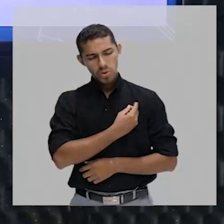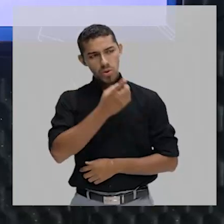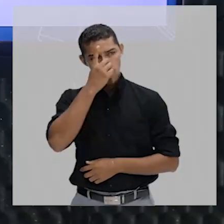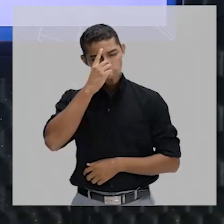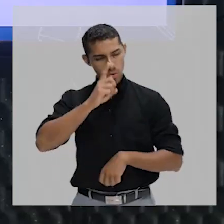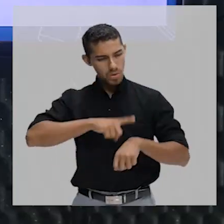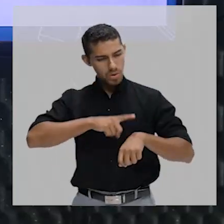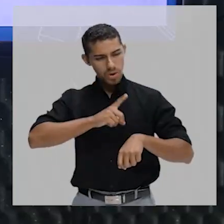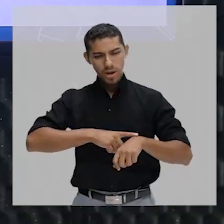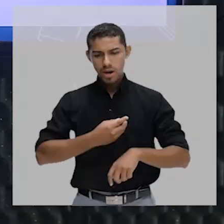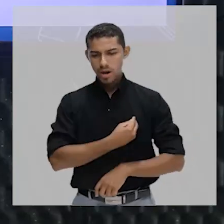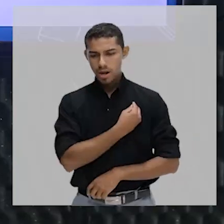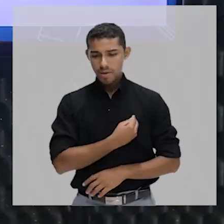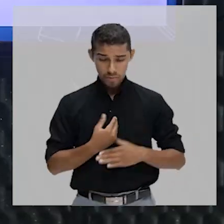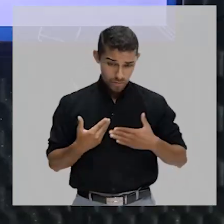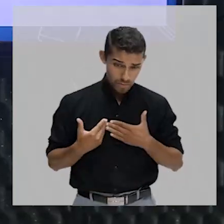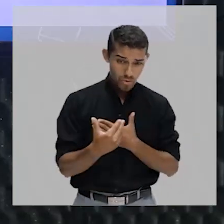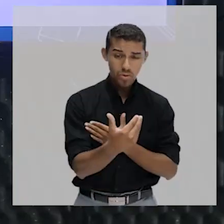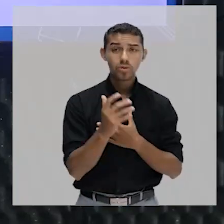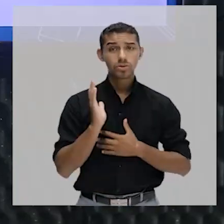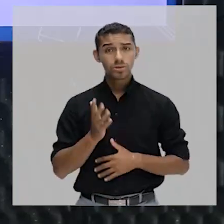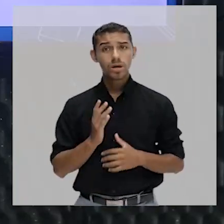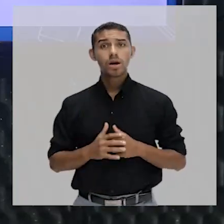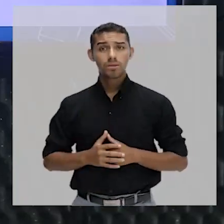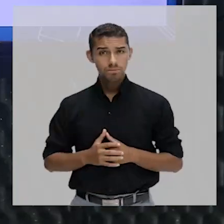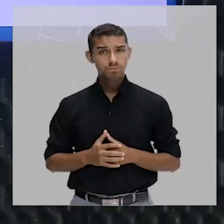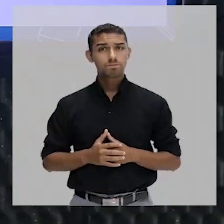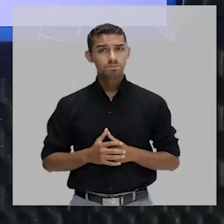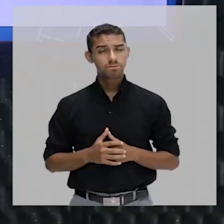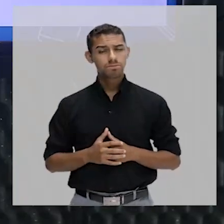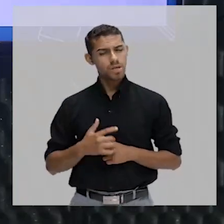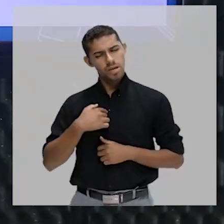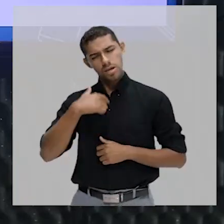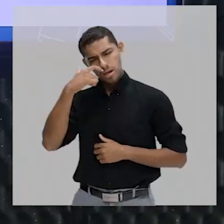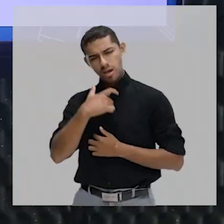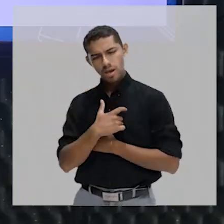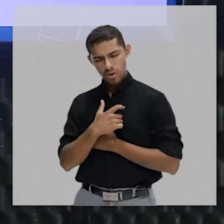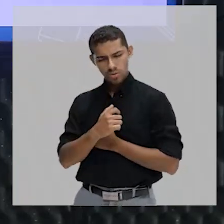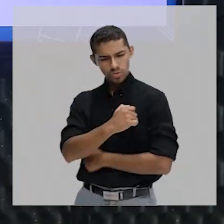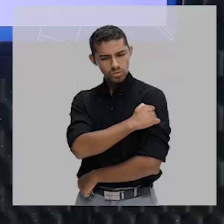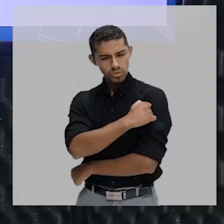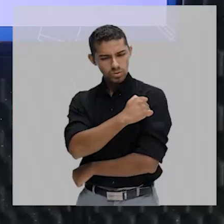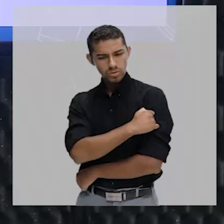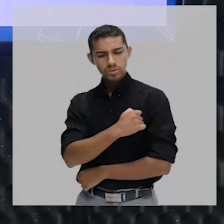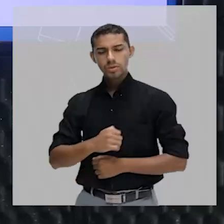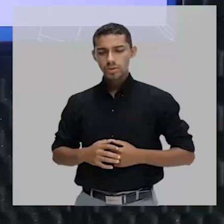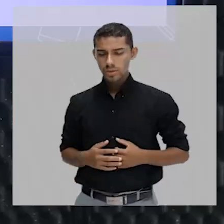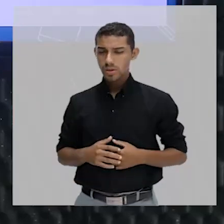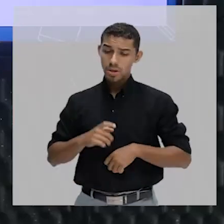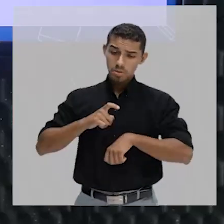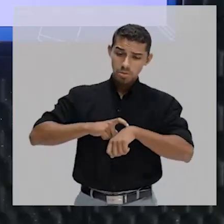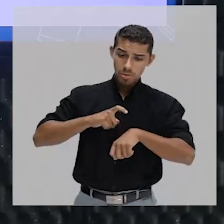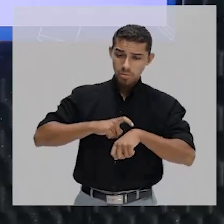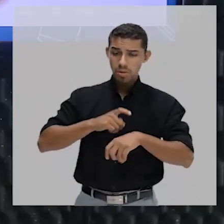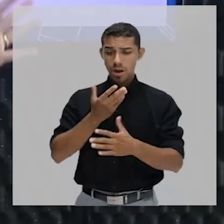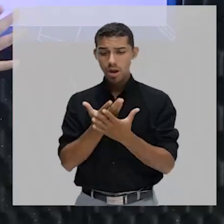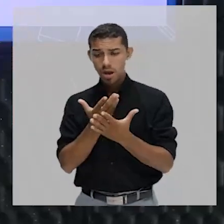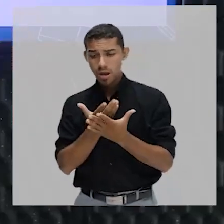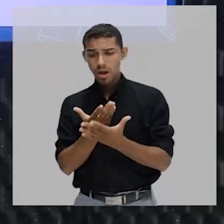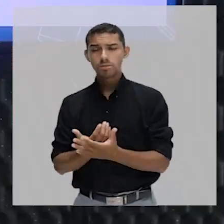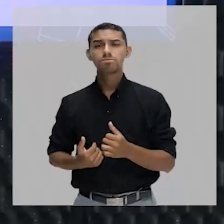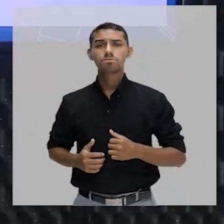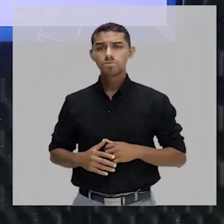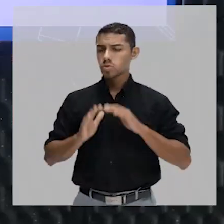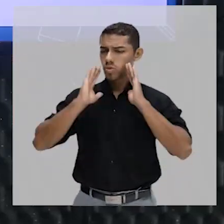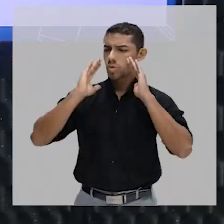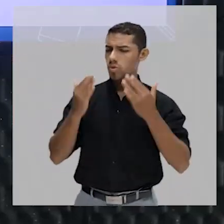por nessa vida, né? Com certeza, e eu me vejo isso enquanto aluno, em alguns momentos eu estava em sala de aula, estudando, na escola